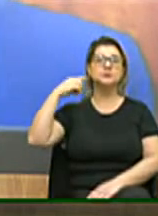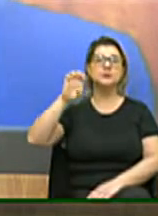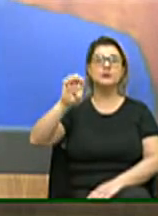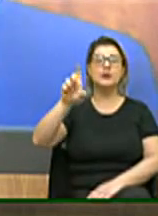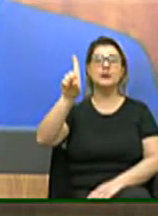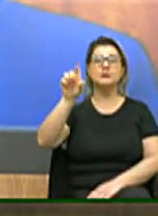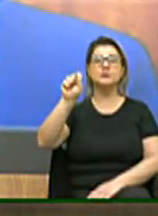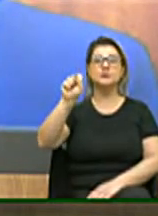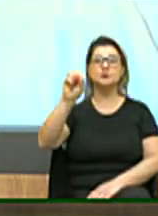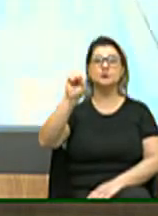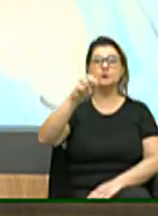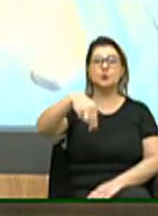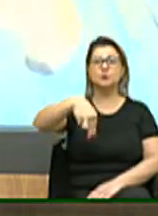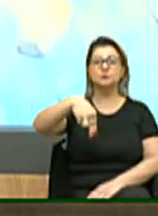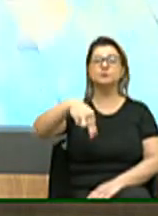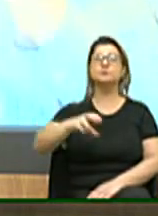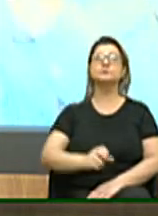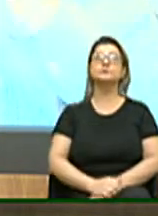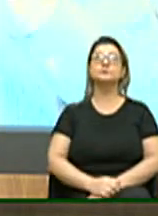Edson Brum.